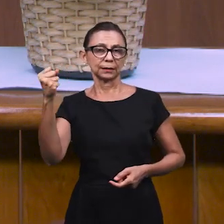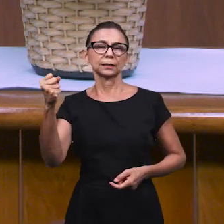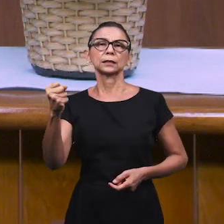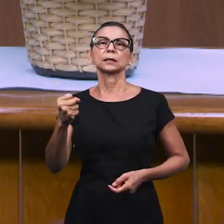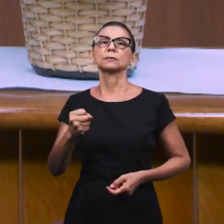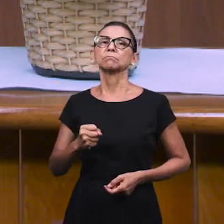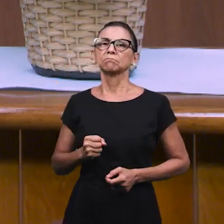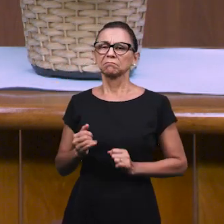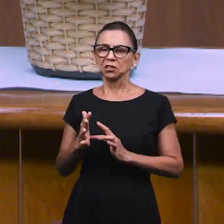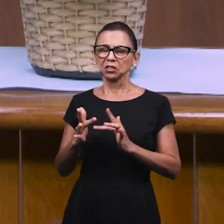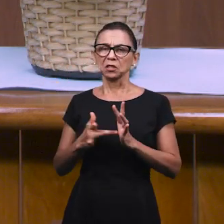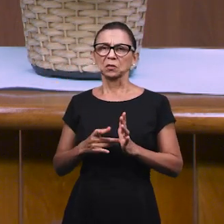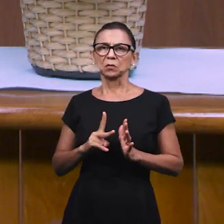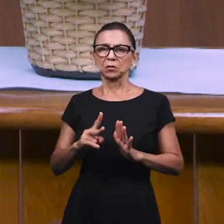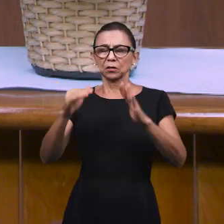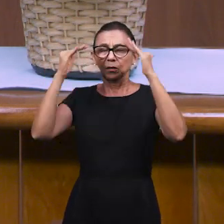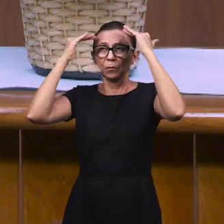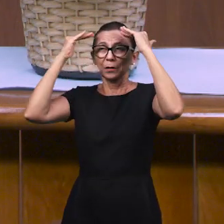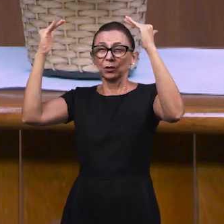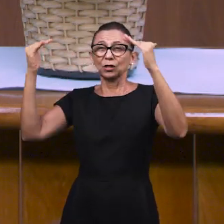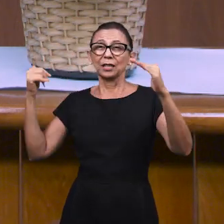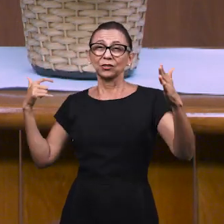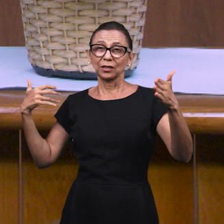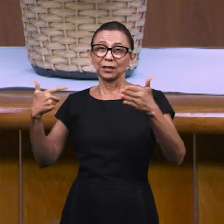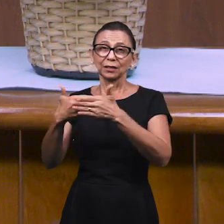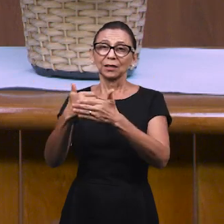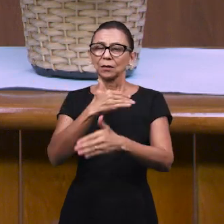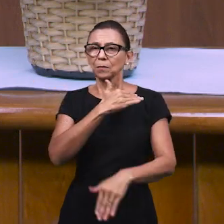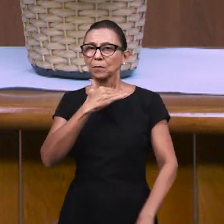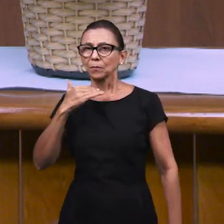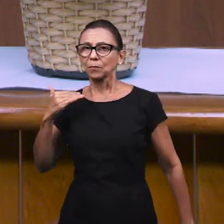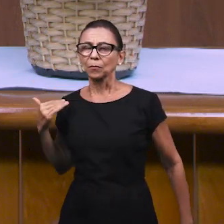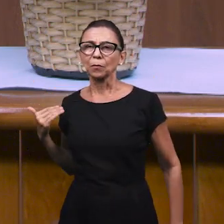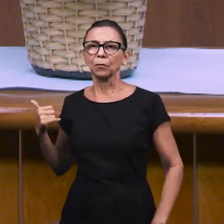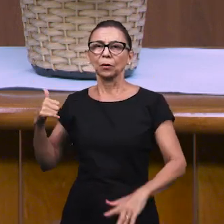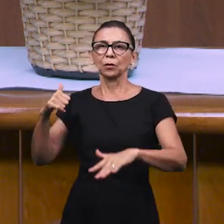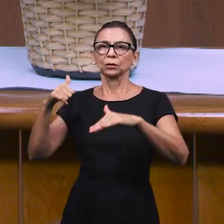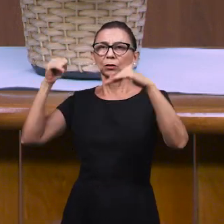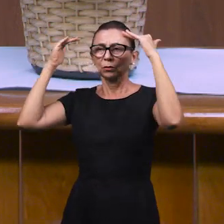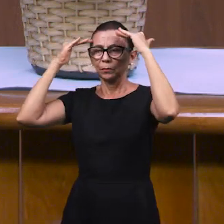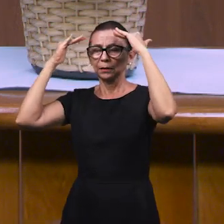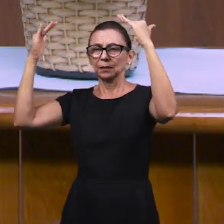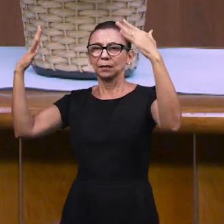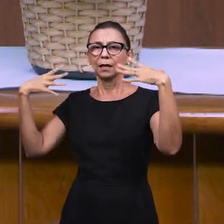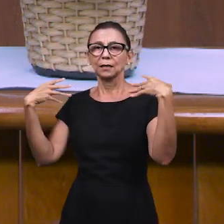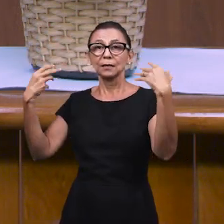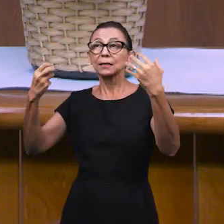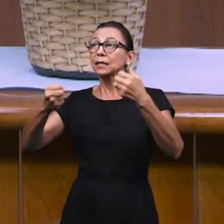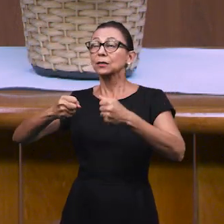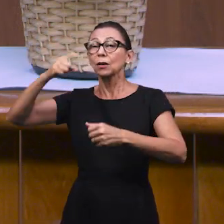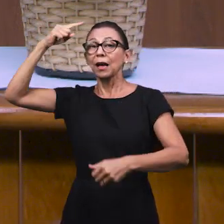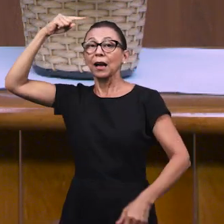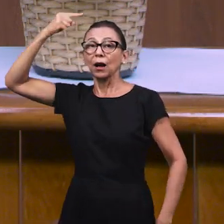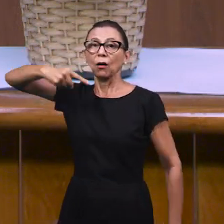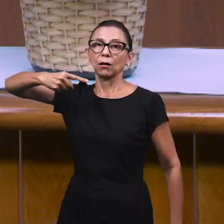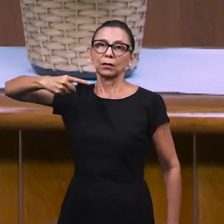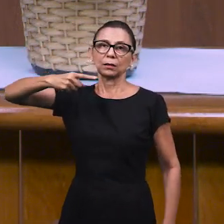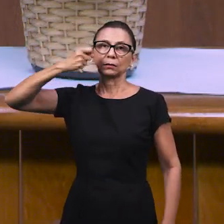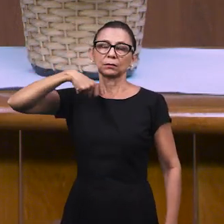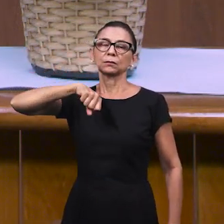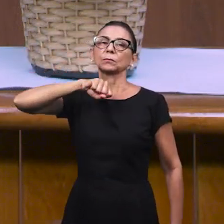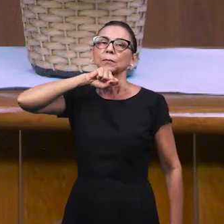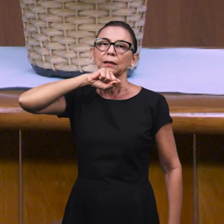obediente até a morte e morte de cruz. Jesus obedeceu ao Pai. Ele atendeu ao Pai. Ele aceitou a ordem, o mandado do